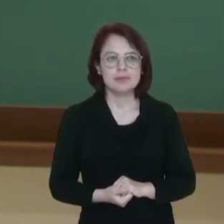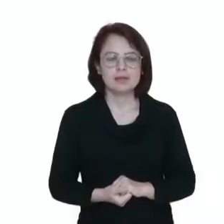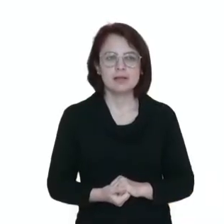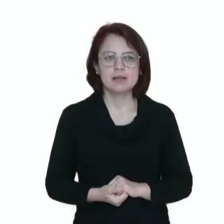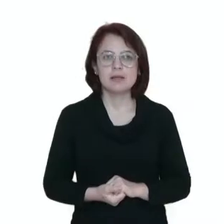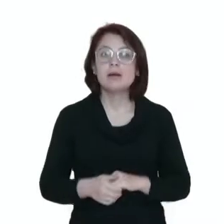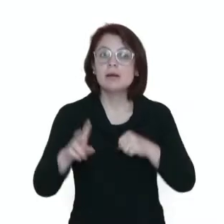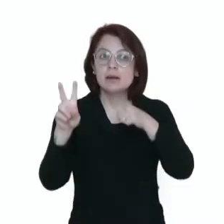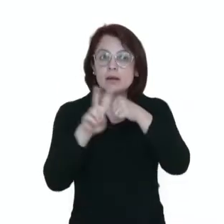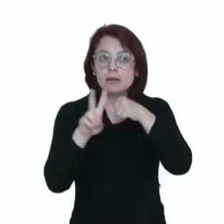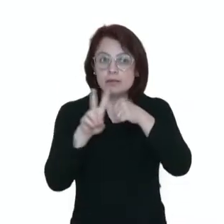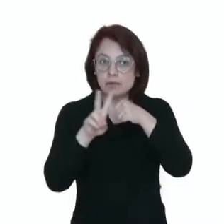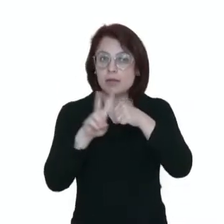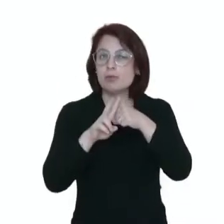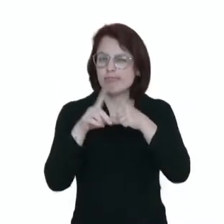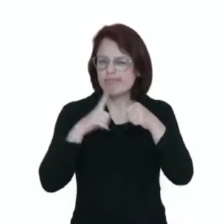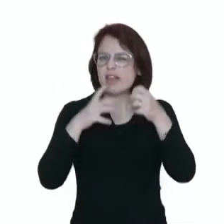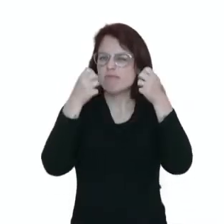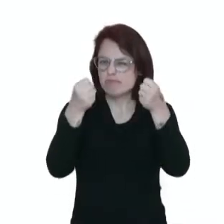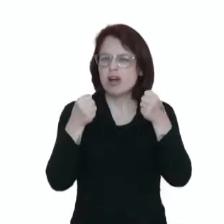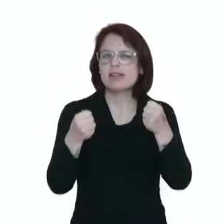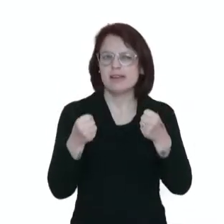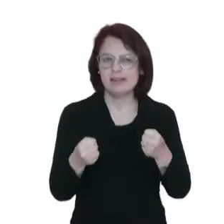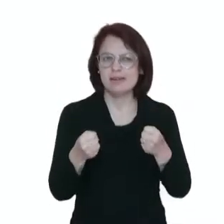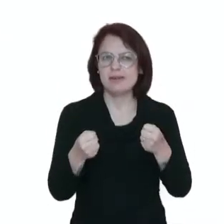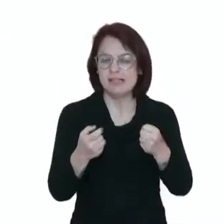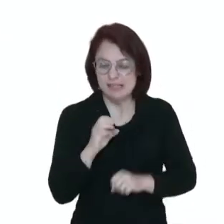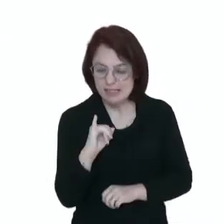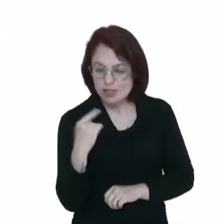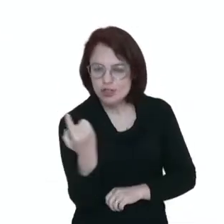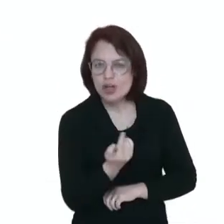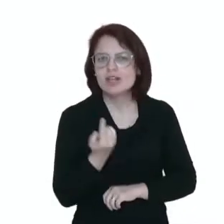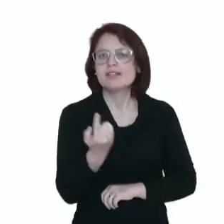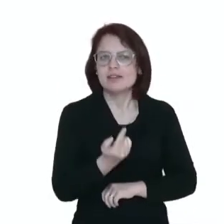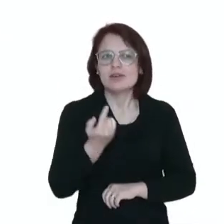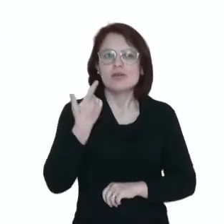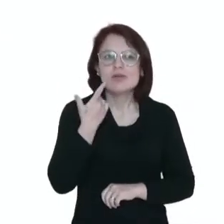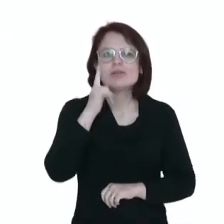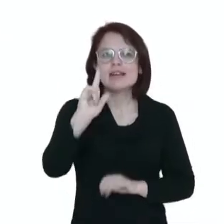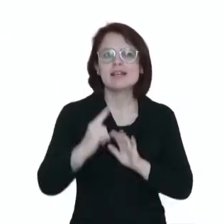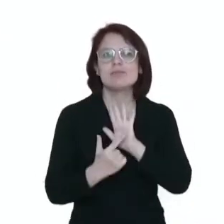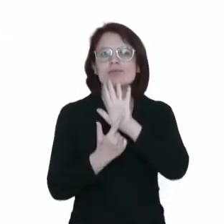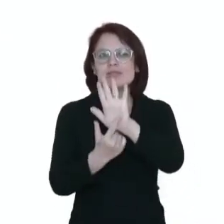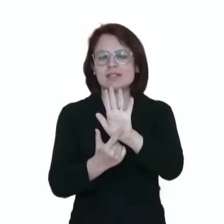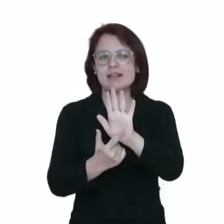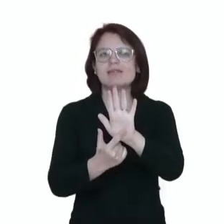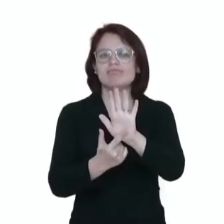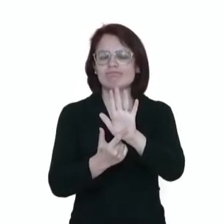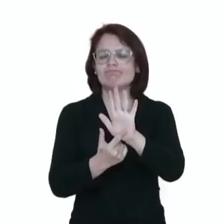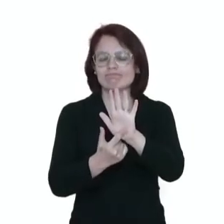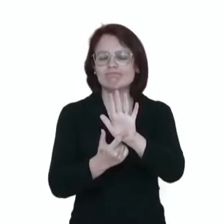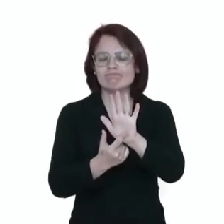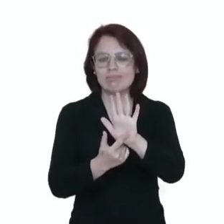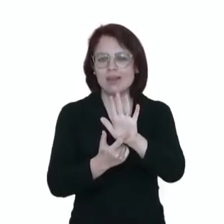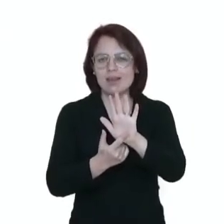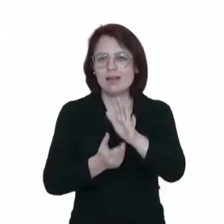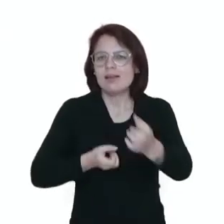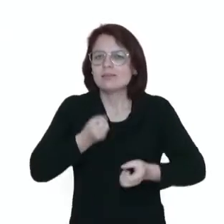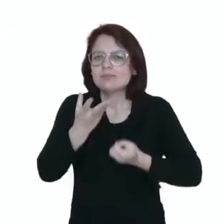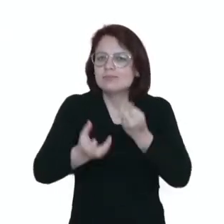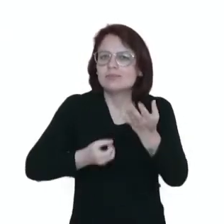Bom, o verbo é tão poderoso, gente, que sozinho dá conta de expressar todo o estado de coisas ou uma